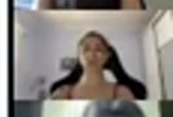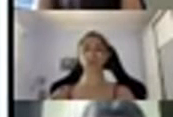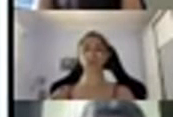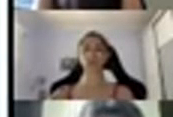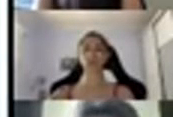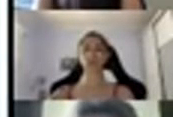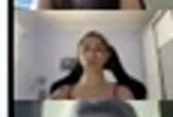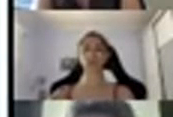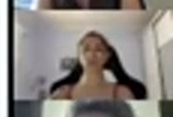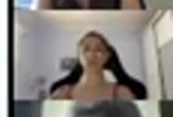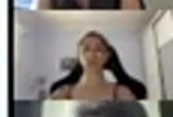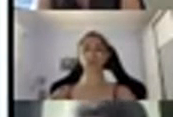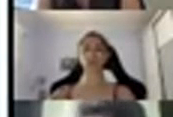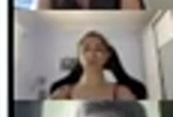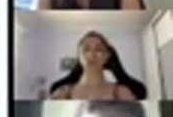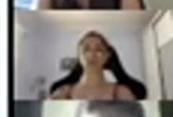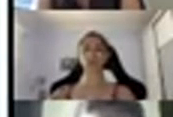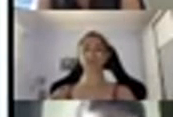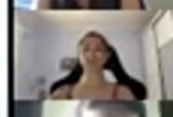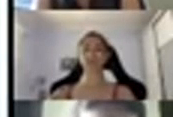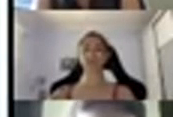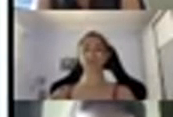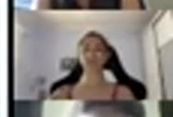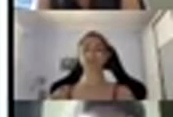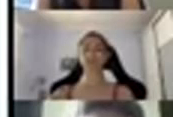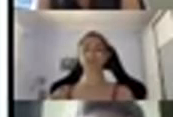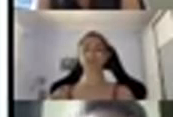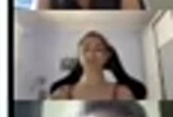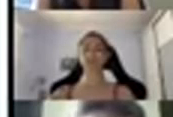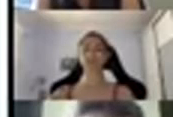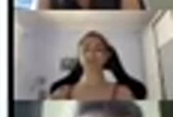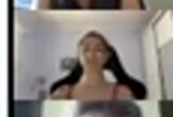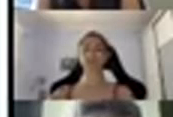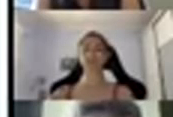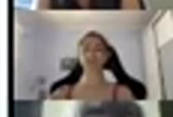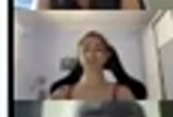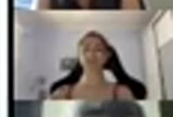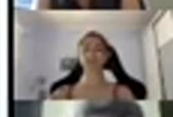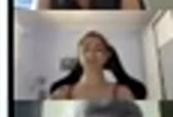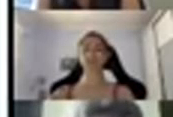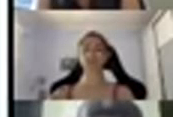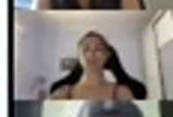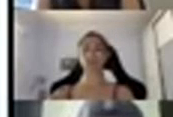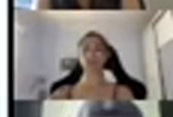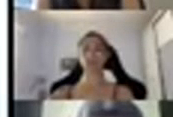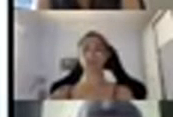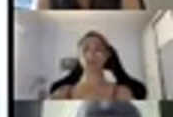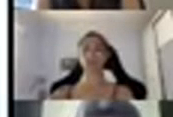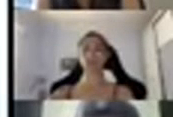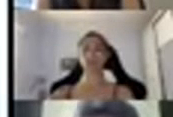semana anterior e fechamos com 203 agora, tá? no país. Mortalidade, a gente teve uma pequena redução ali,